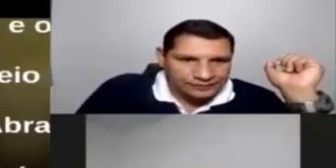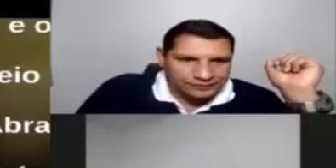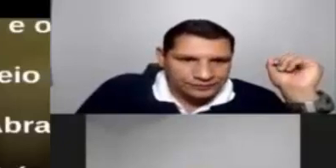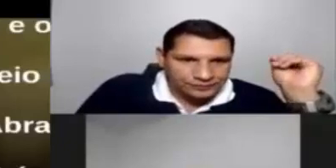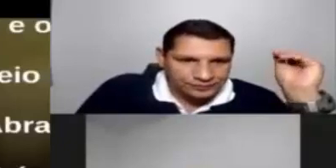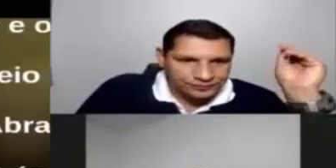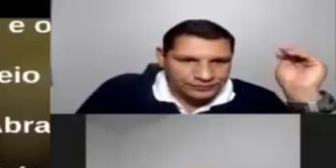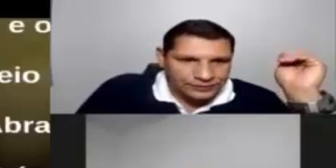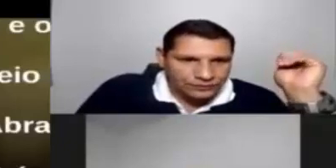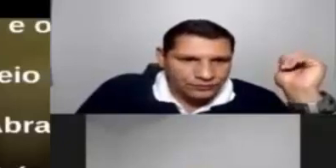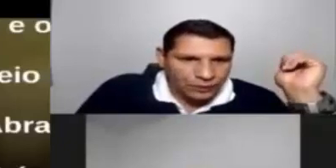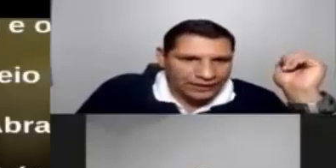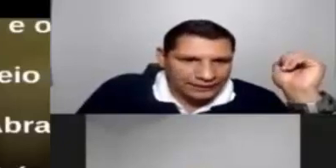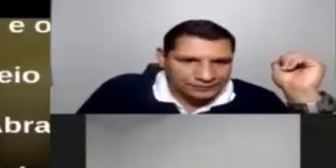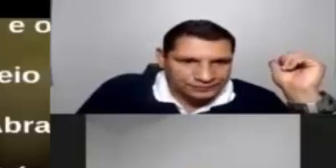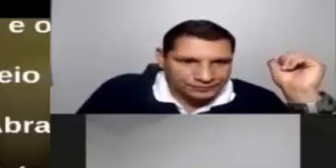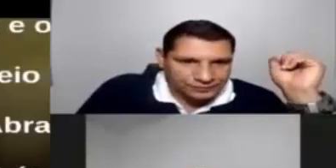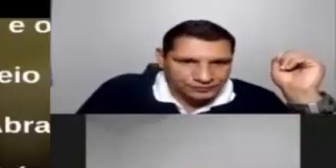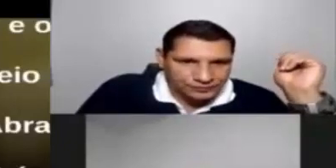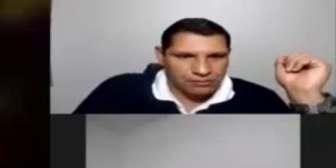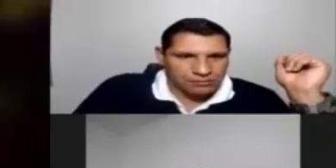É... Vamos lá.